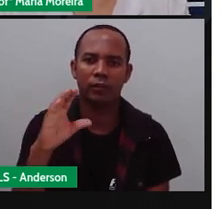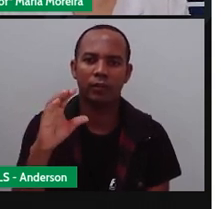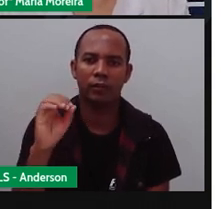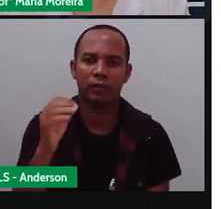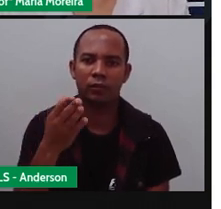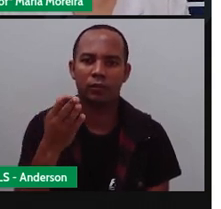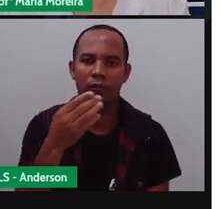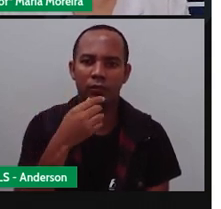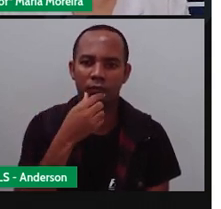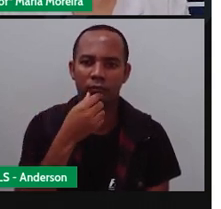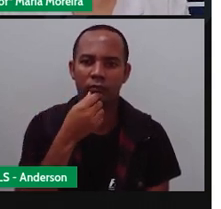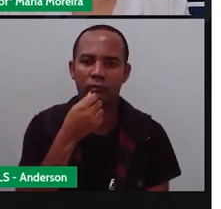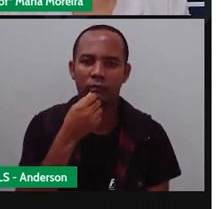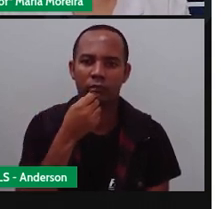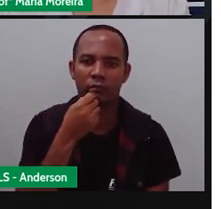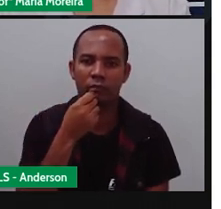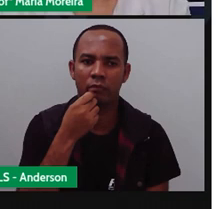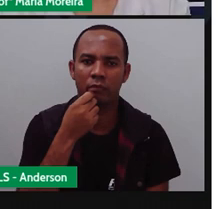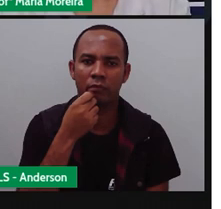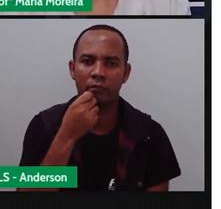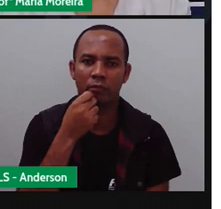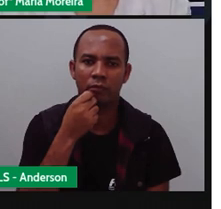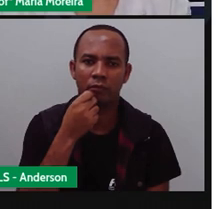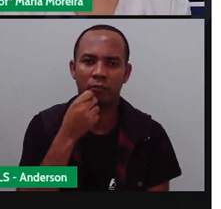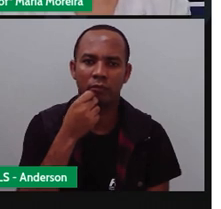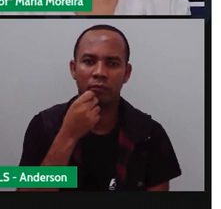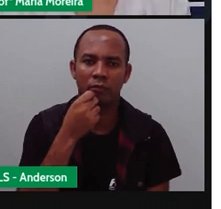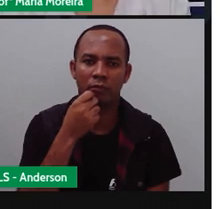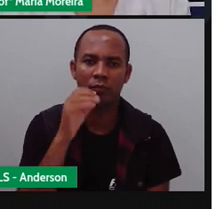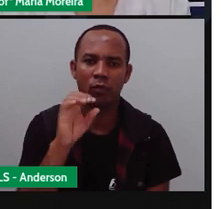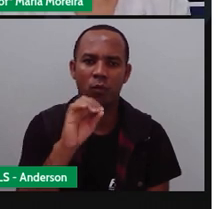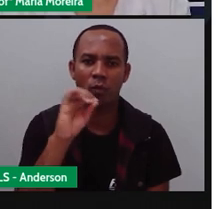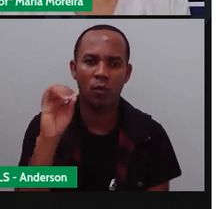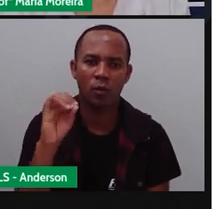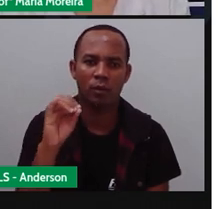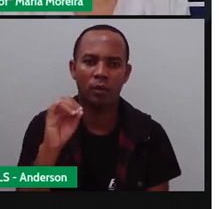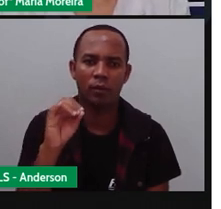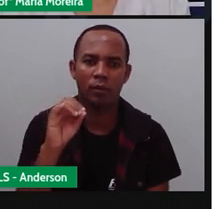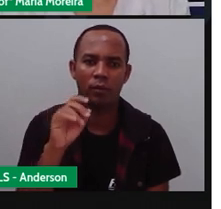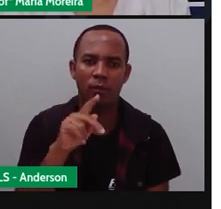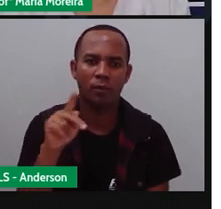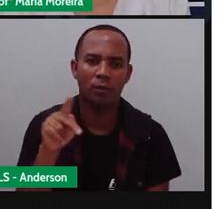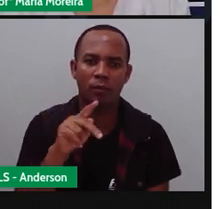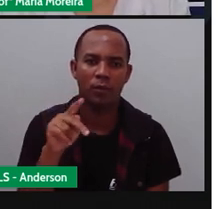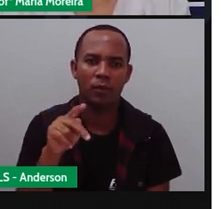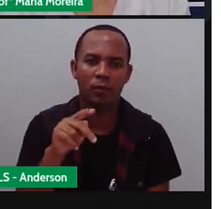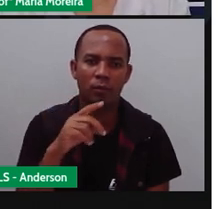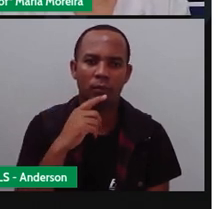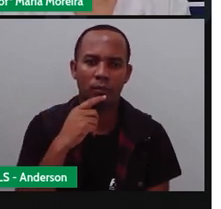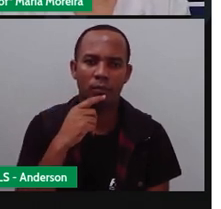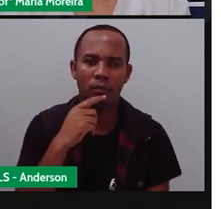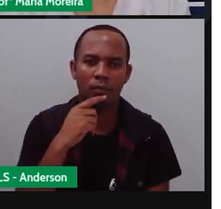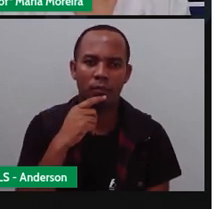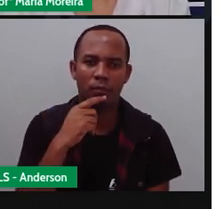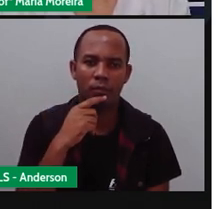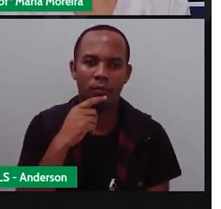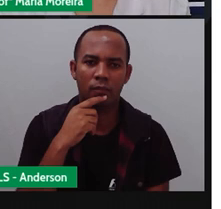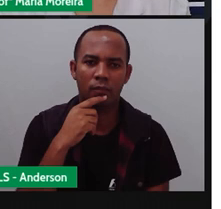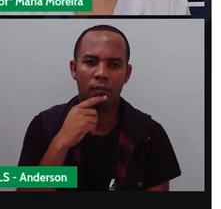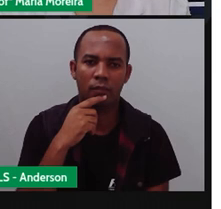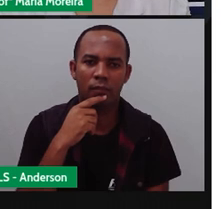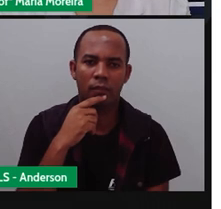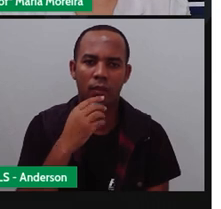dependendo do horário que você tá assistindo esse vídeo bom André Cardoso disse oi para Maria Oi André